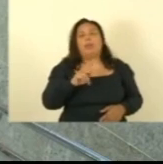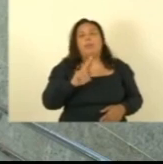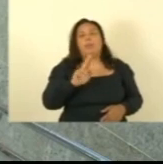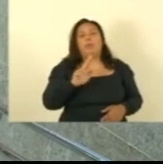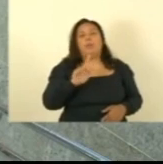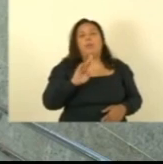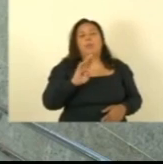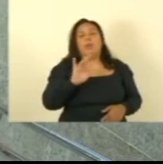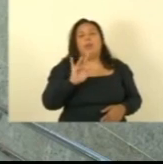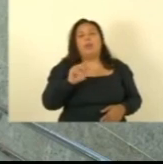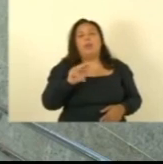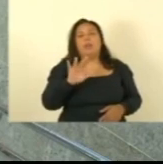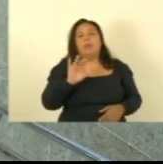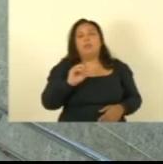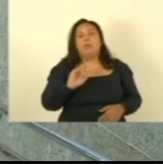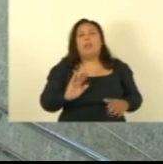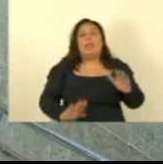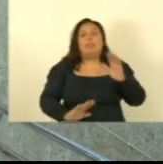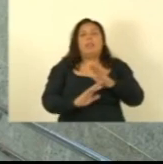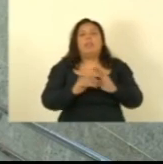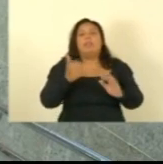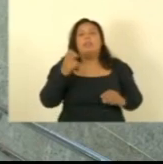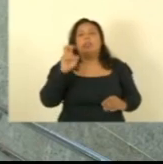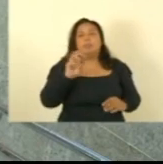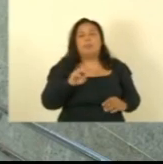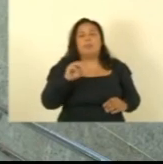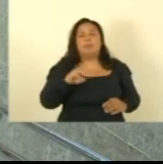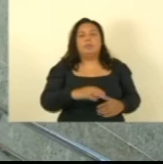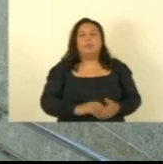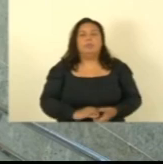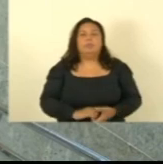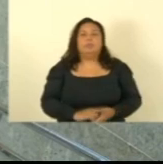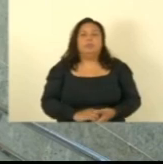Excelência está com a palavra. Tem até 15 minutos.